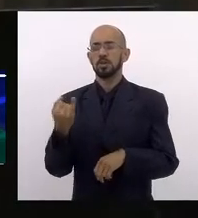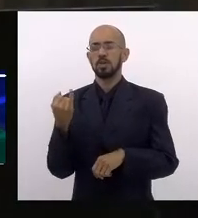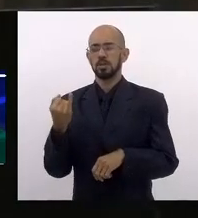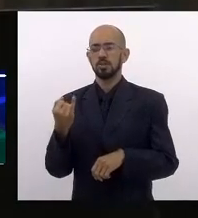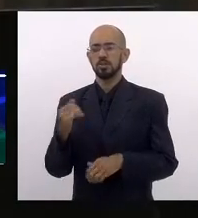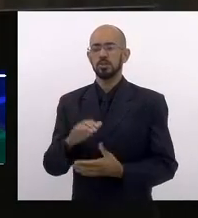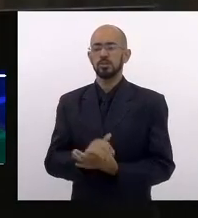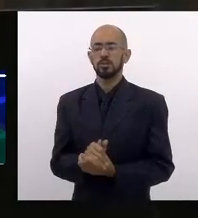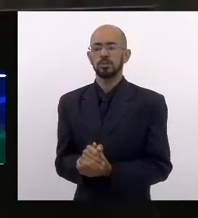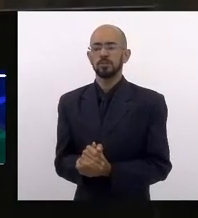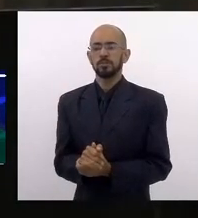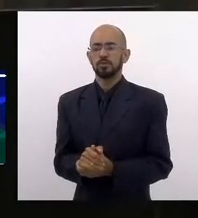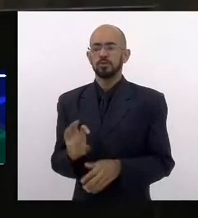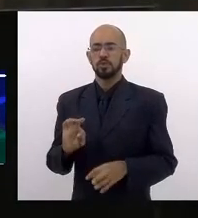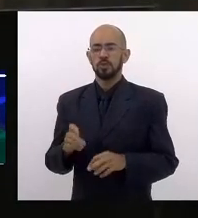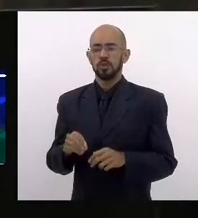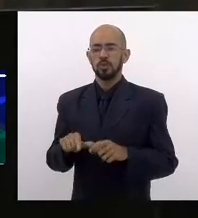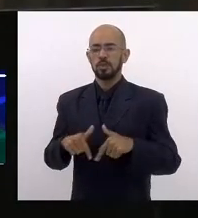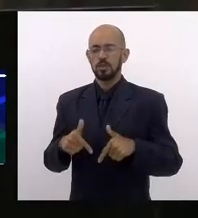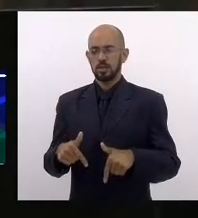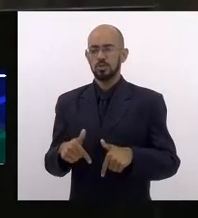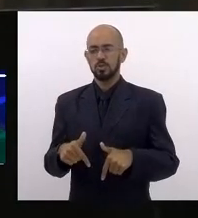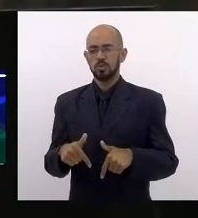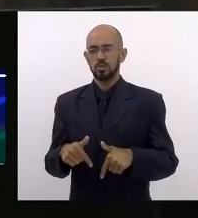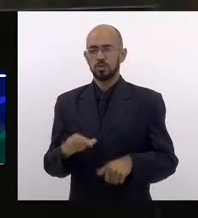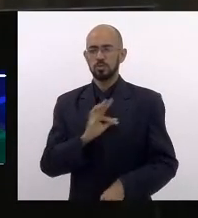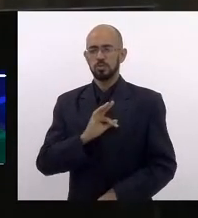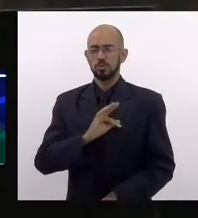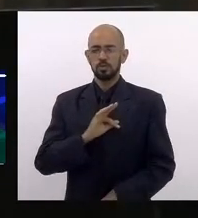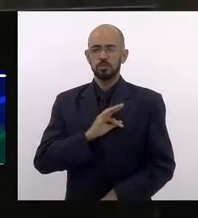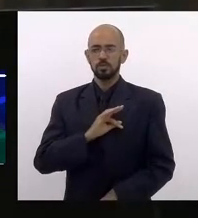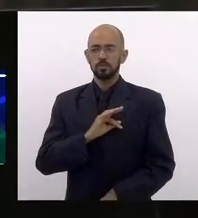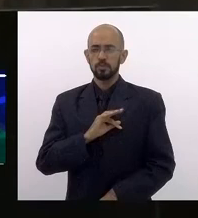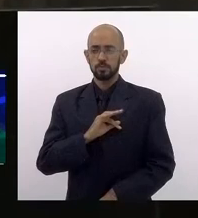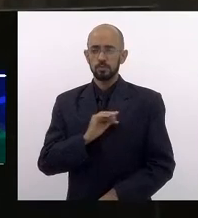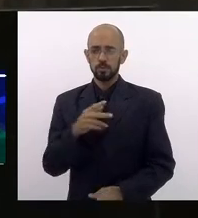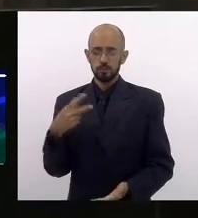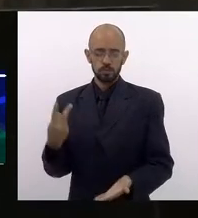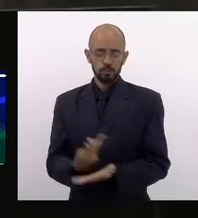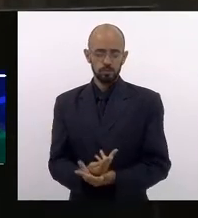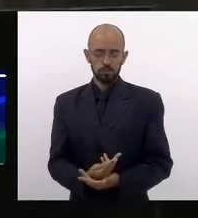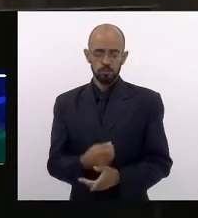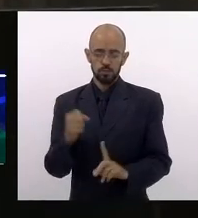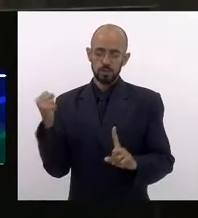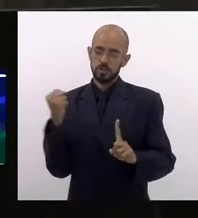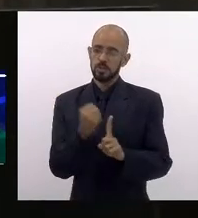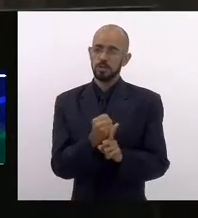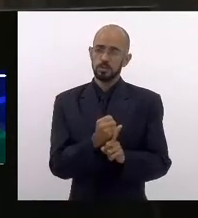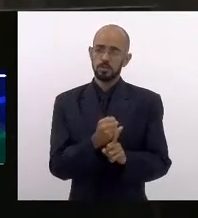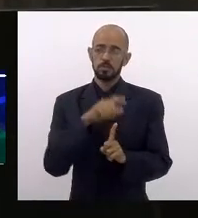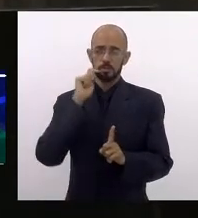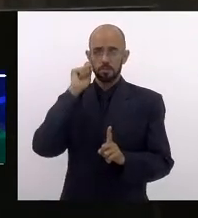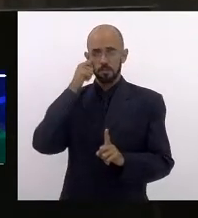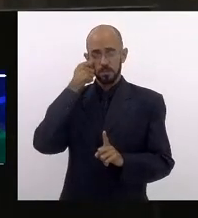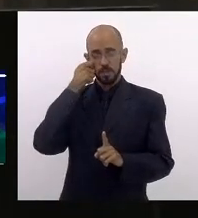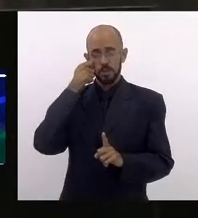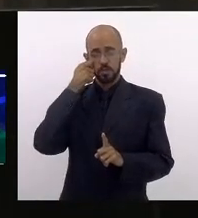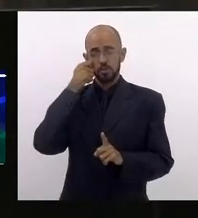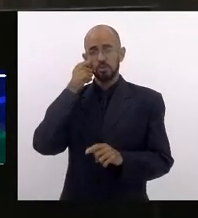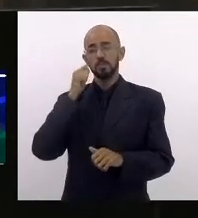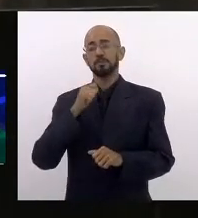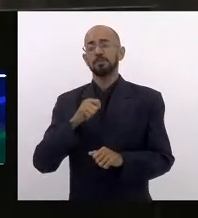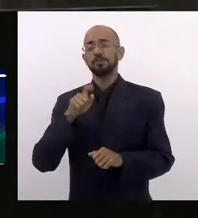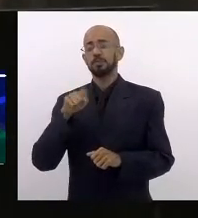tange todas as ações policiais que culminaram com o assassinato de pretos e pretas,